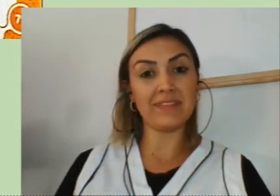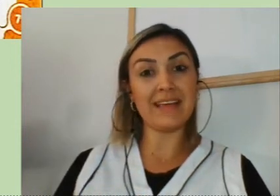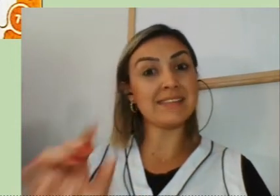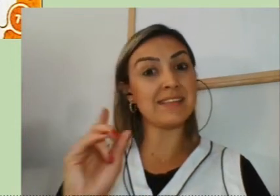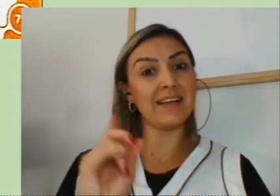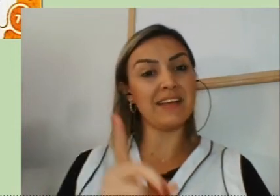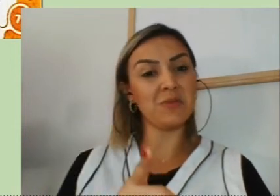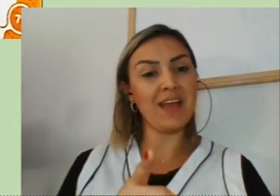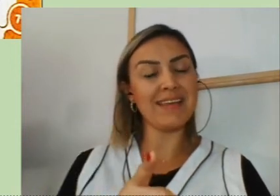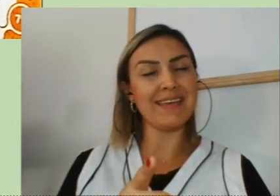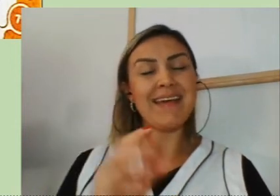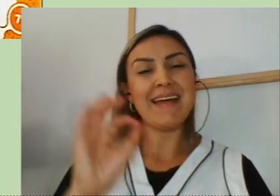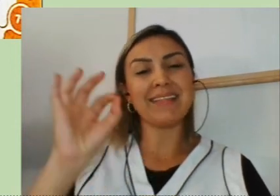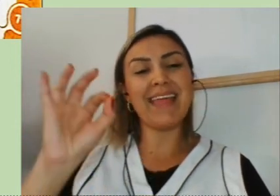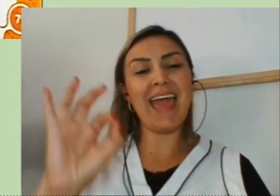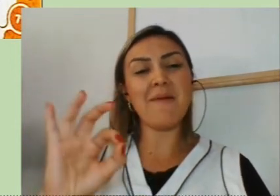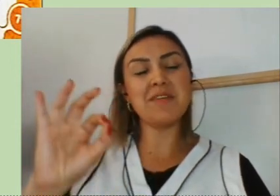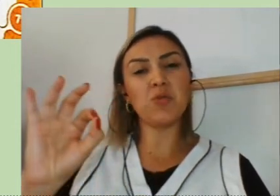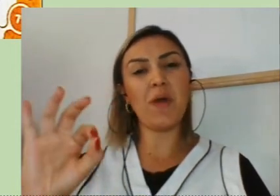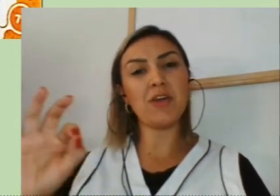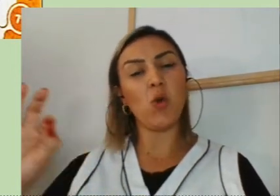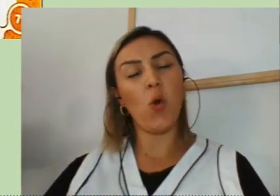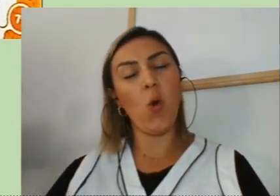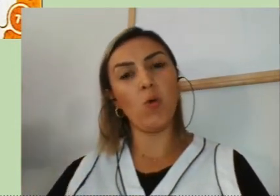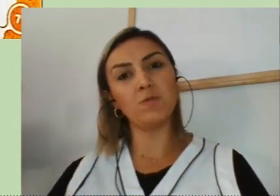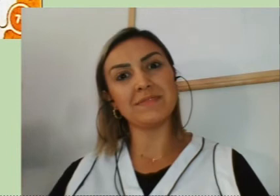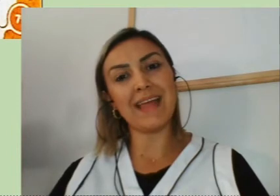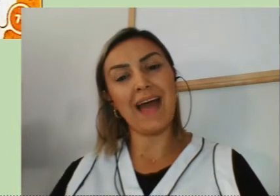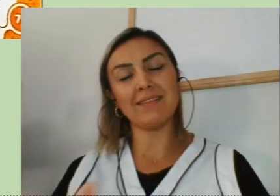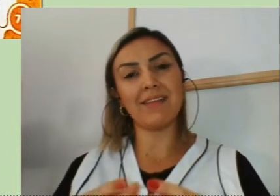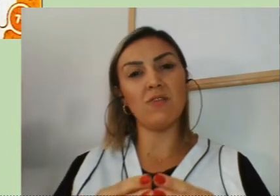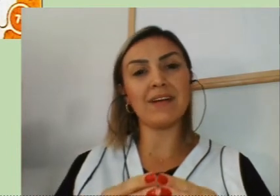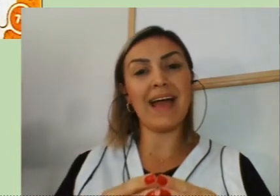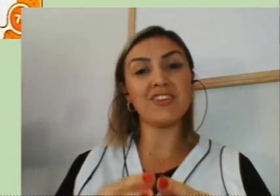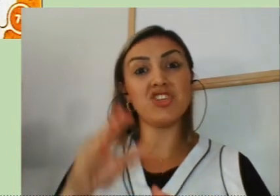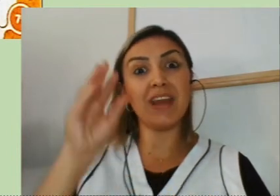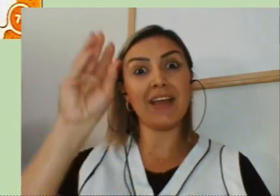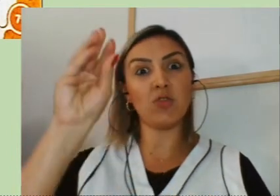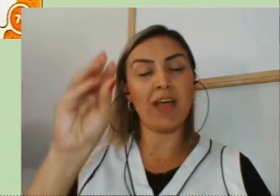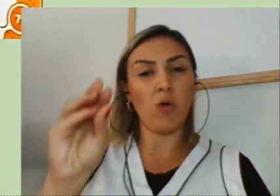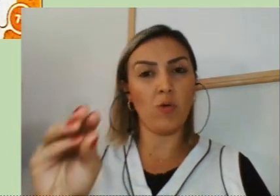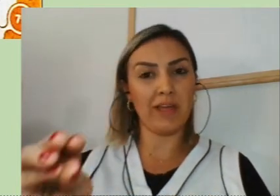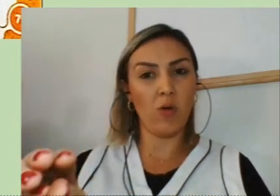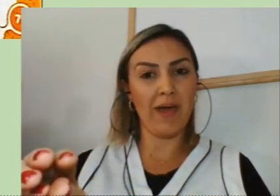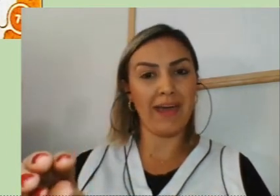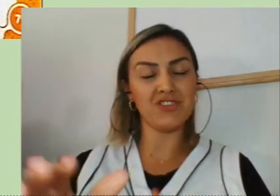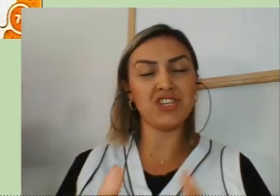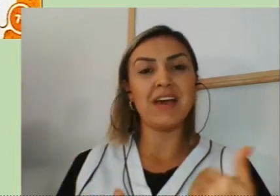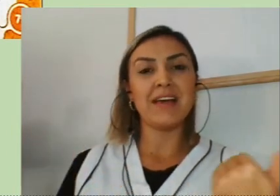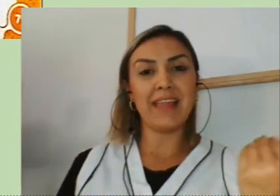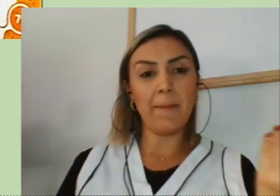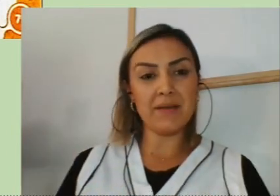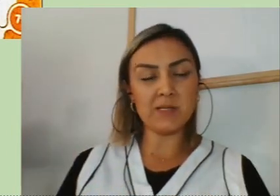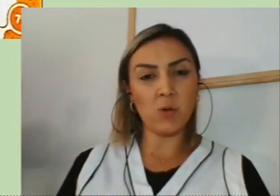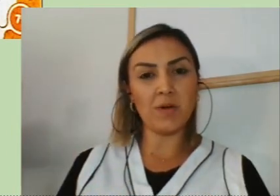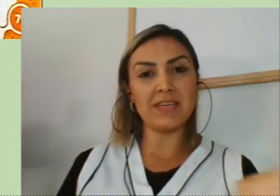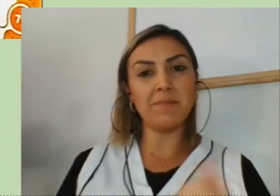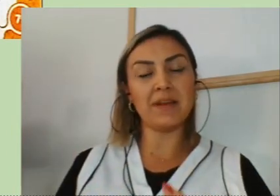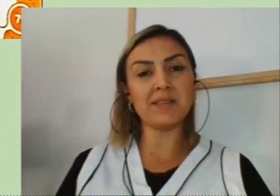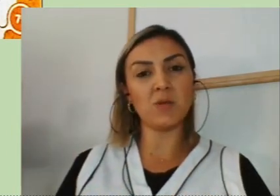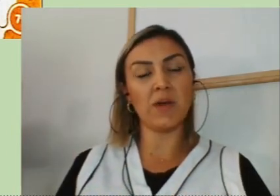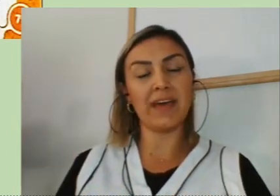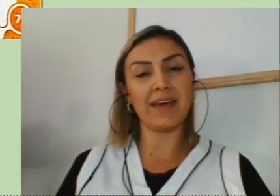Então, está escrito ali. Débito em conta. Então, cai direto na conta corrente da pessoa